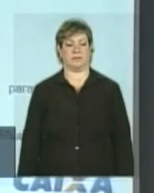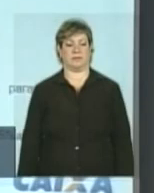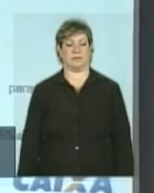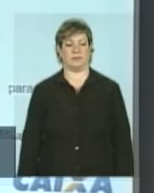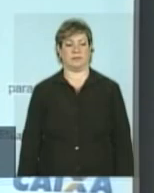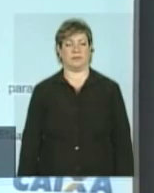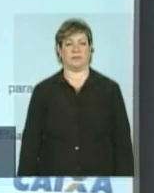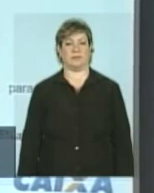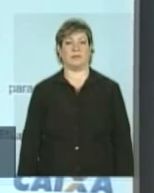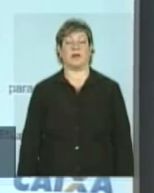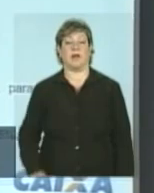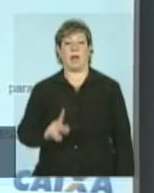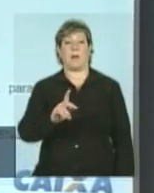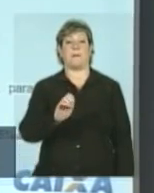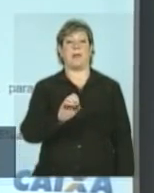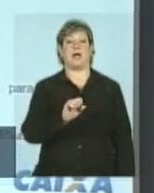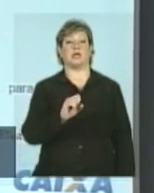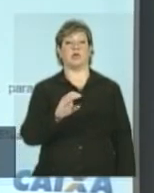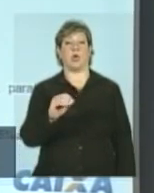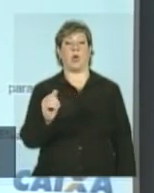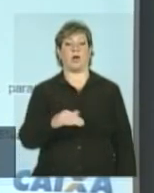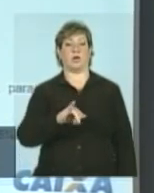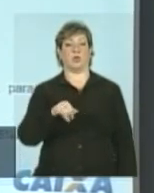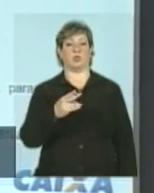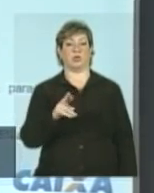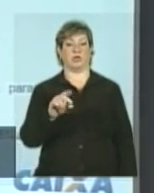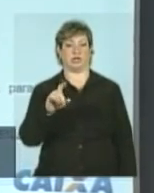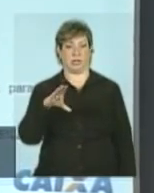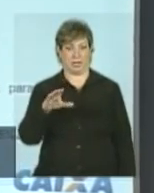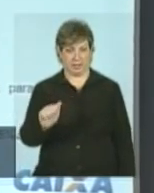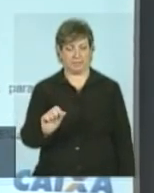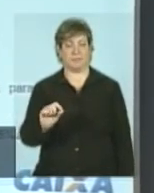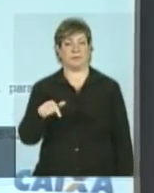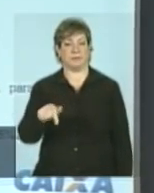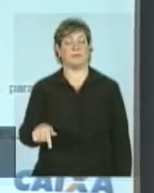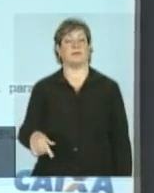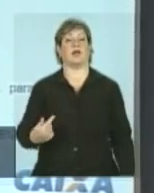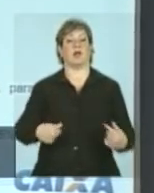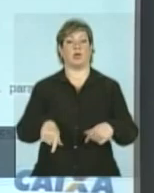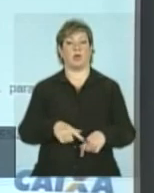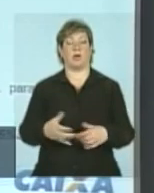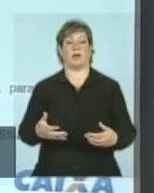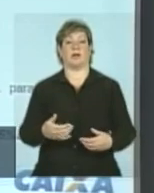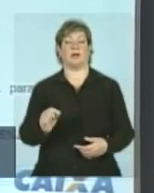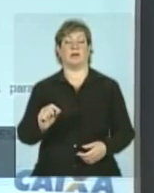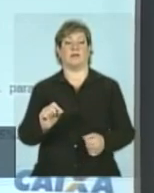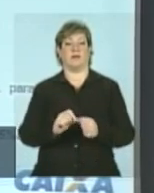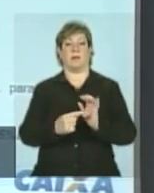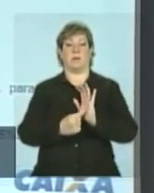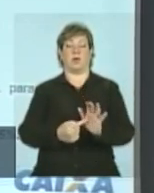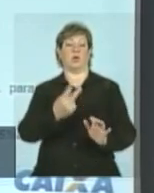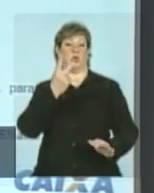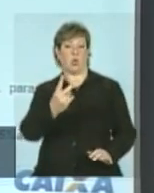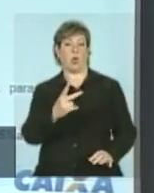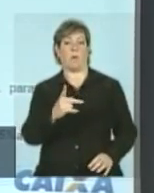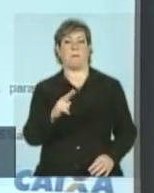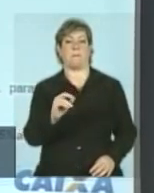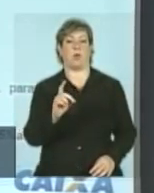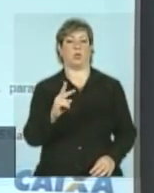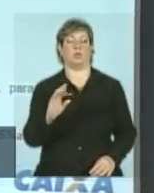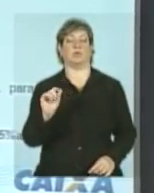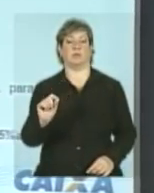Sim. Pessoa jurídica. Pessoa jurídica, nós optamos em trabalhar dois produtos. Um produto